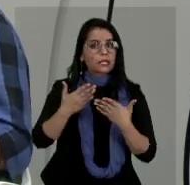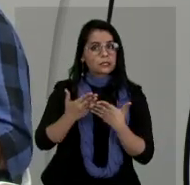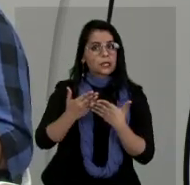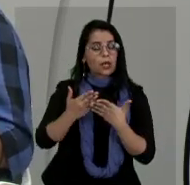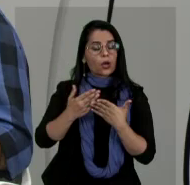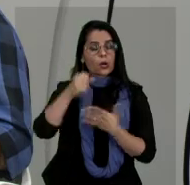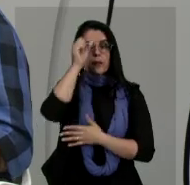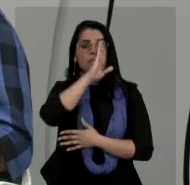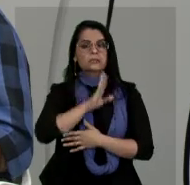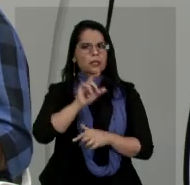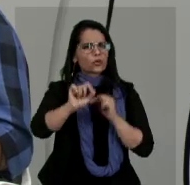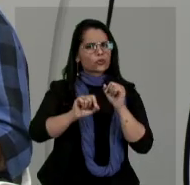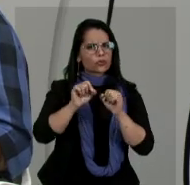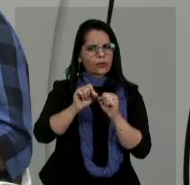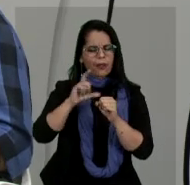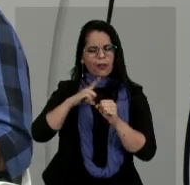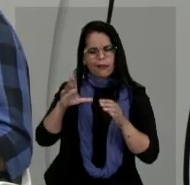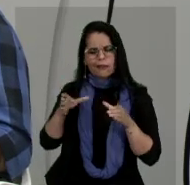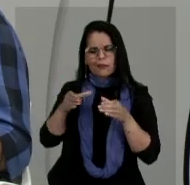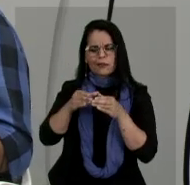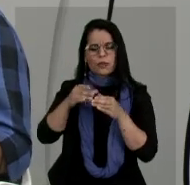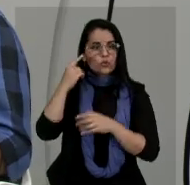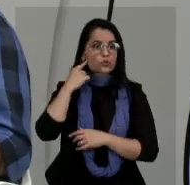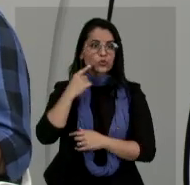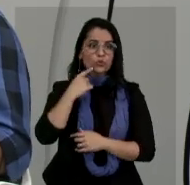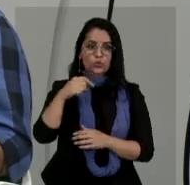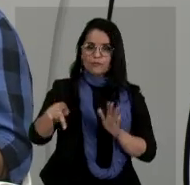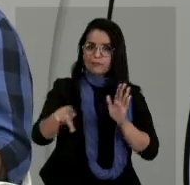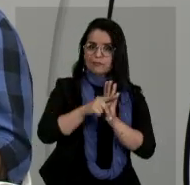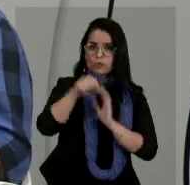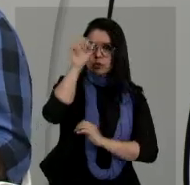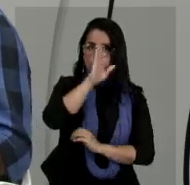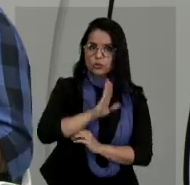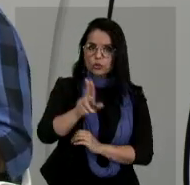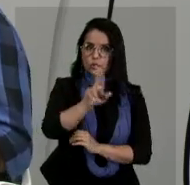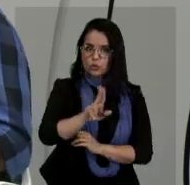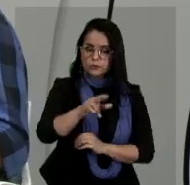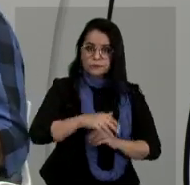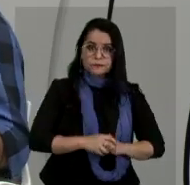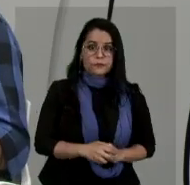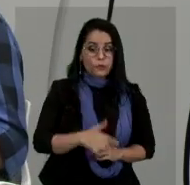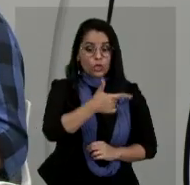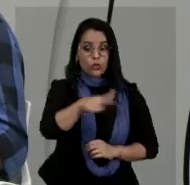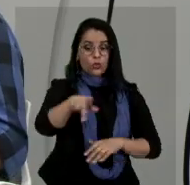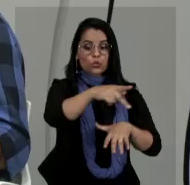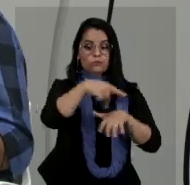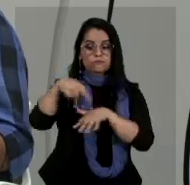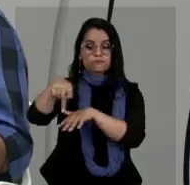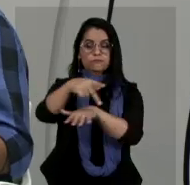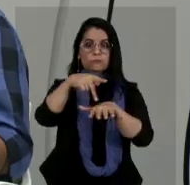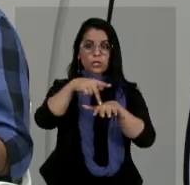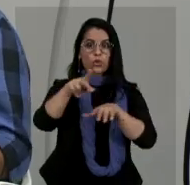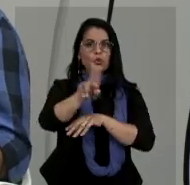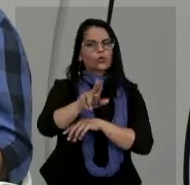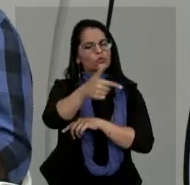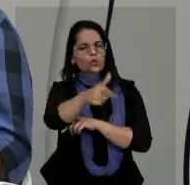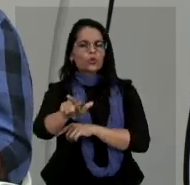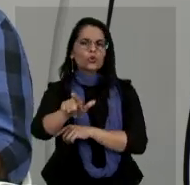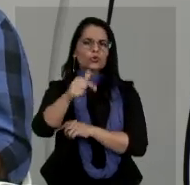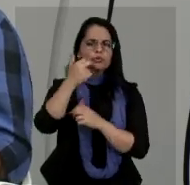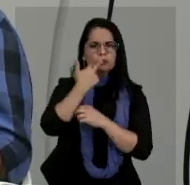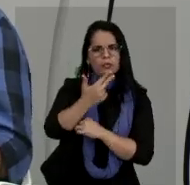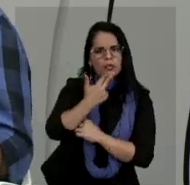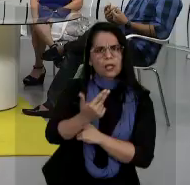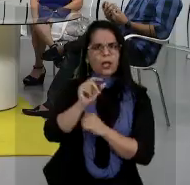brasileira de sinais ela é a língua da comunidade surda brasileira, utilizada no Brasil. Em outros países, utilizam-se outras línguas